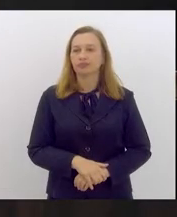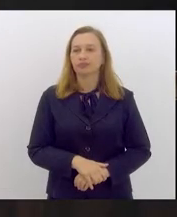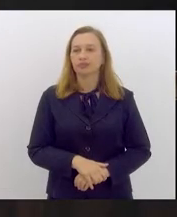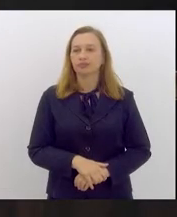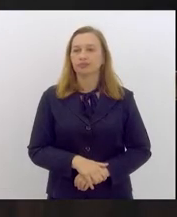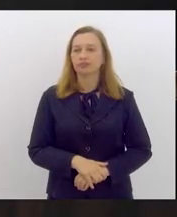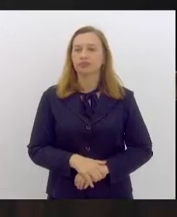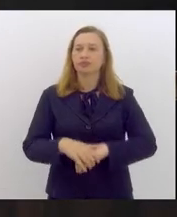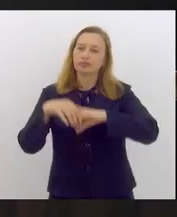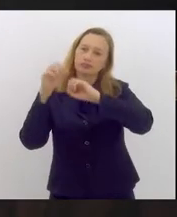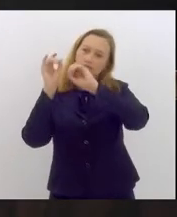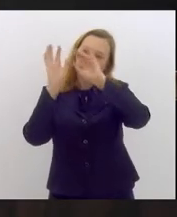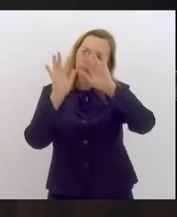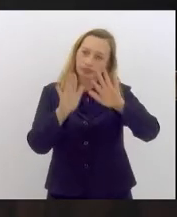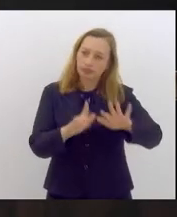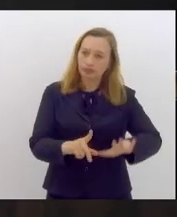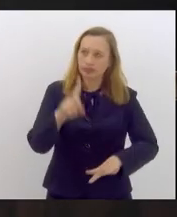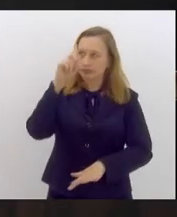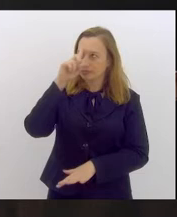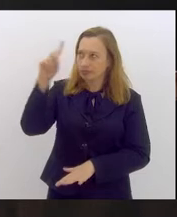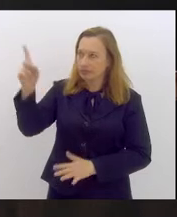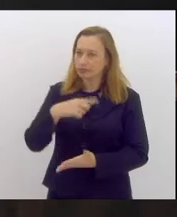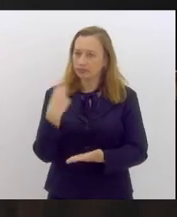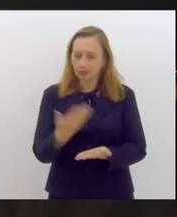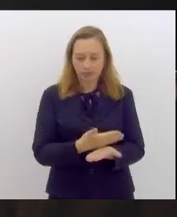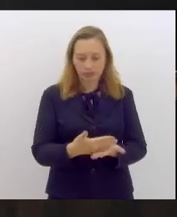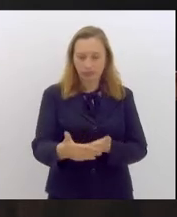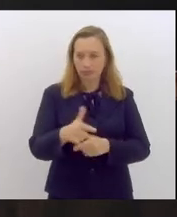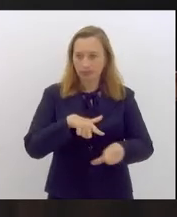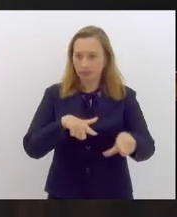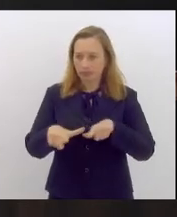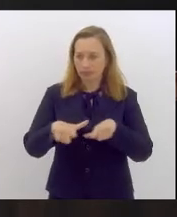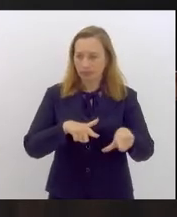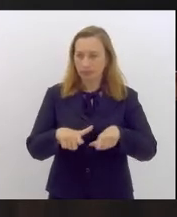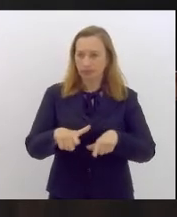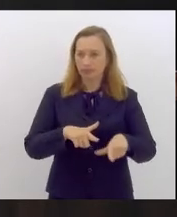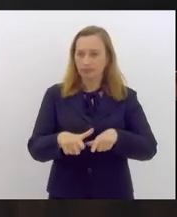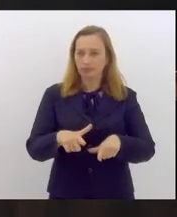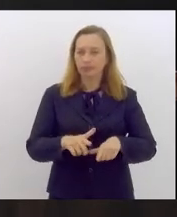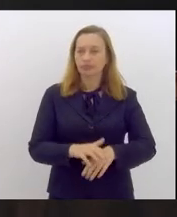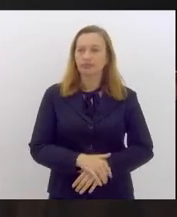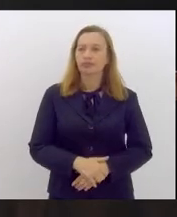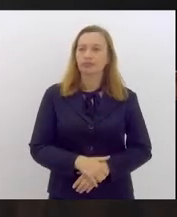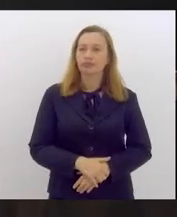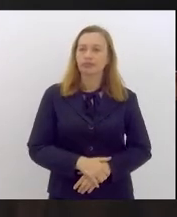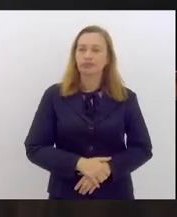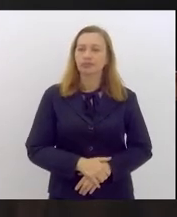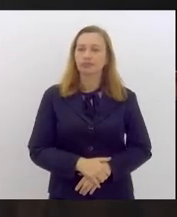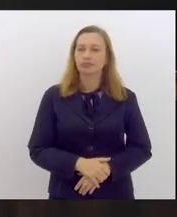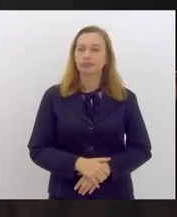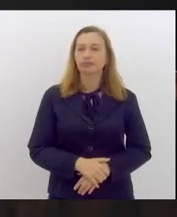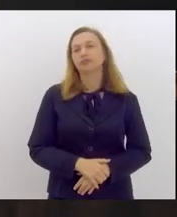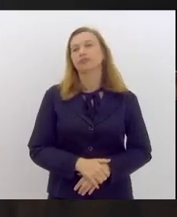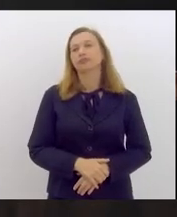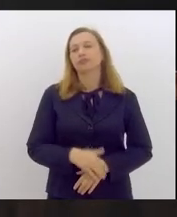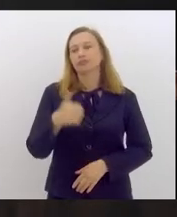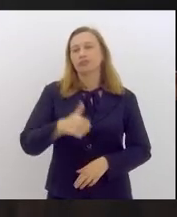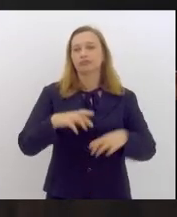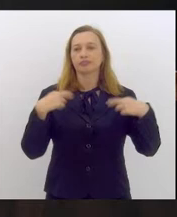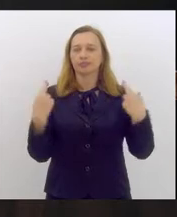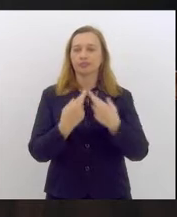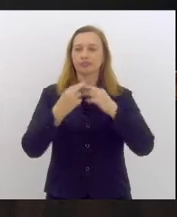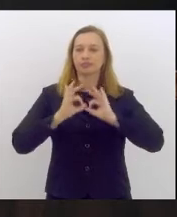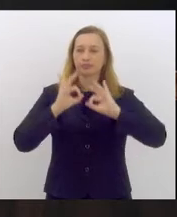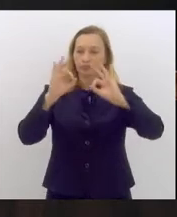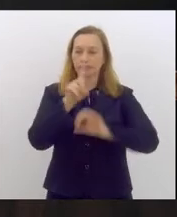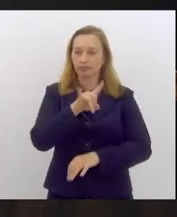havendo número legal e sobre a proteção de Deus, iniciamos os nossos trabalhos. Está aberta a primeira sessão